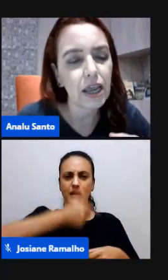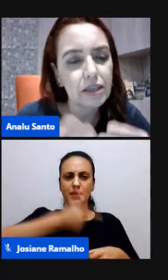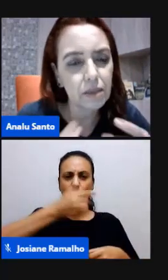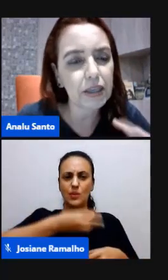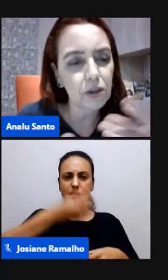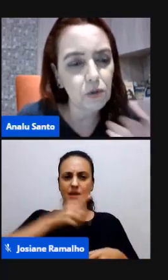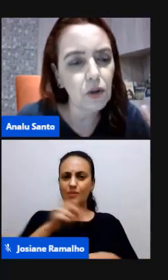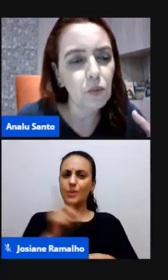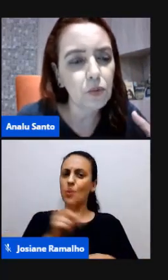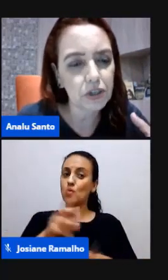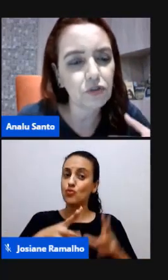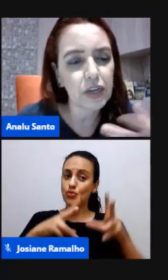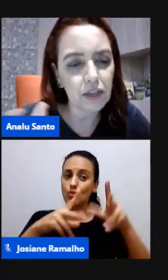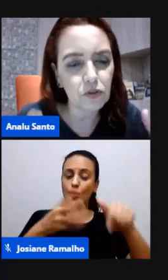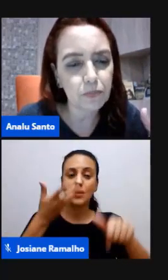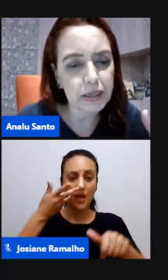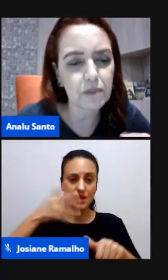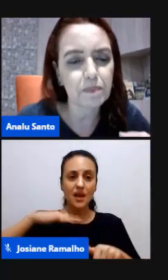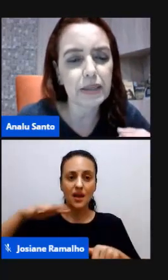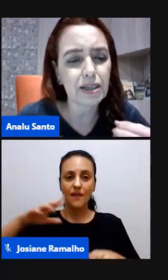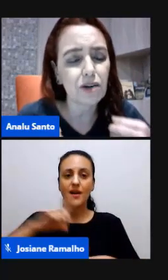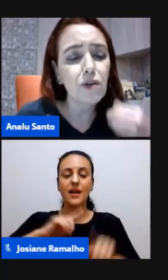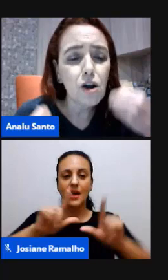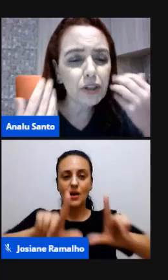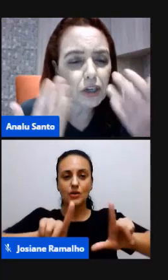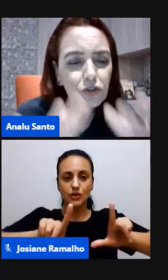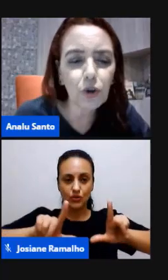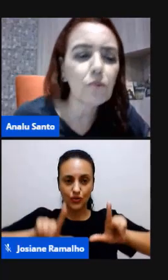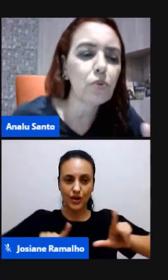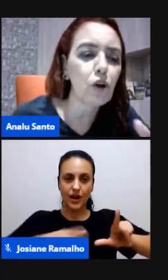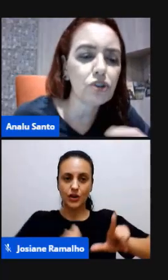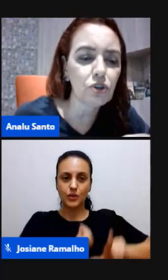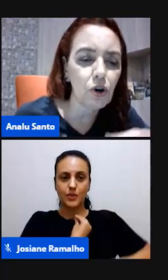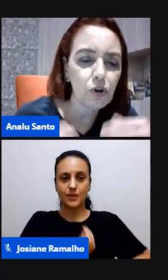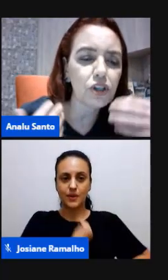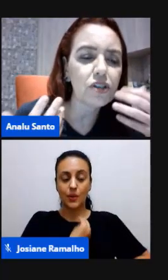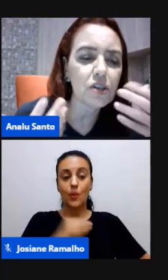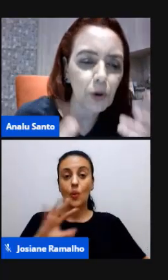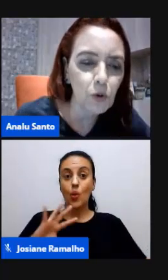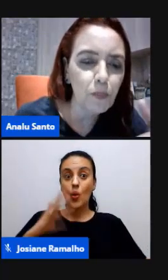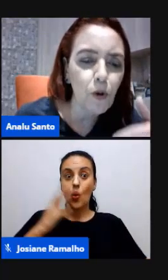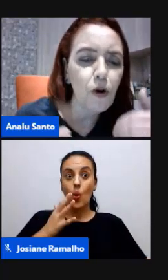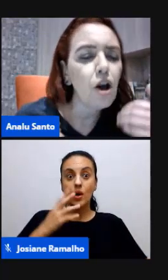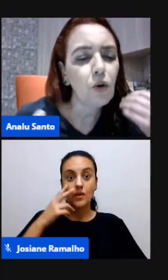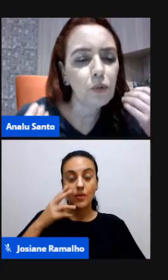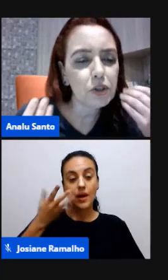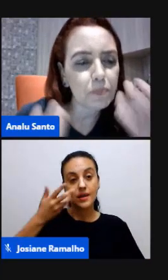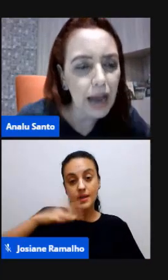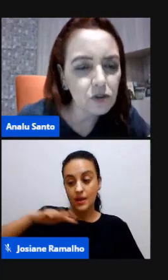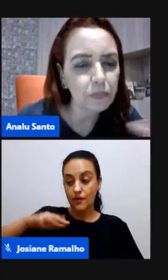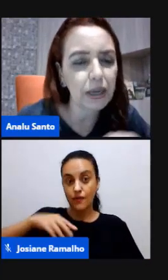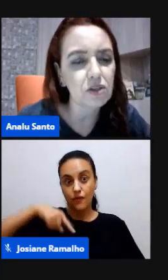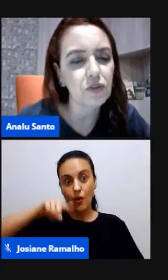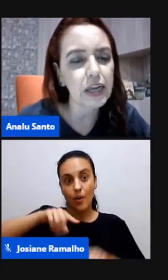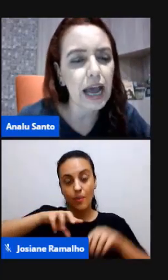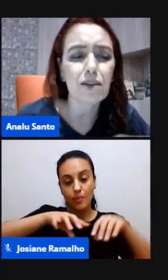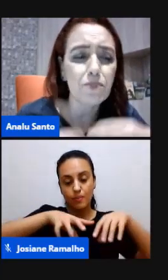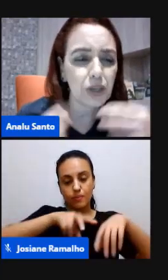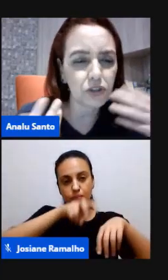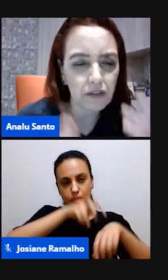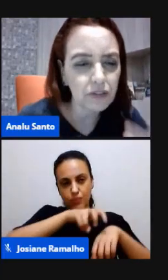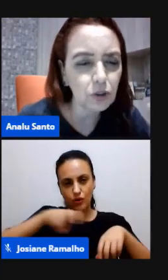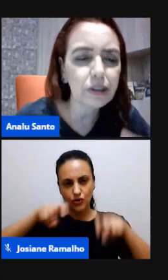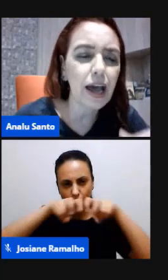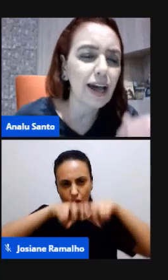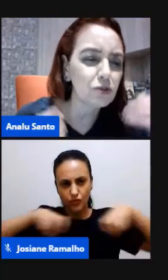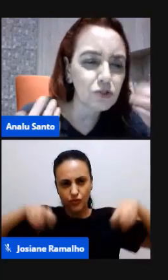elas receberiam o certificado de participação. Quando elas foram para o auditório, a gente se preocupou com o espaço para elas ficarem,